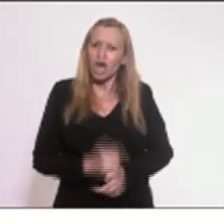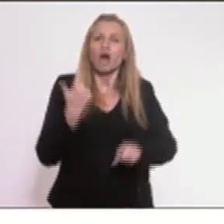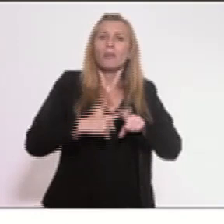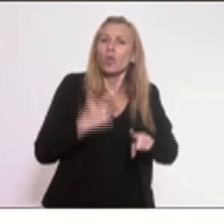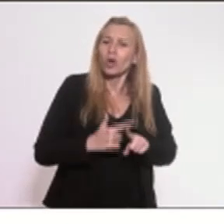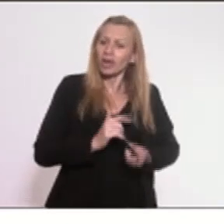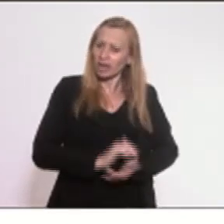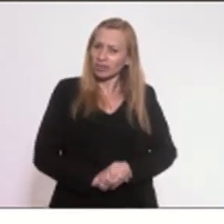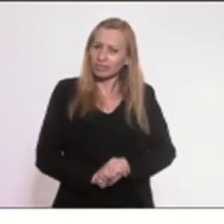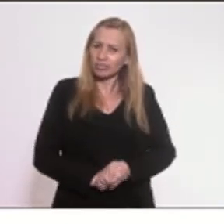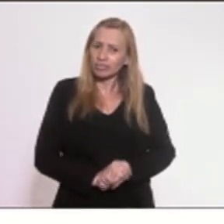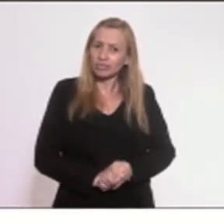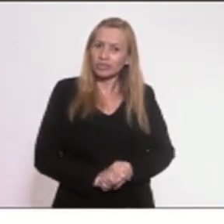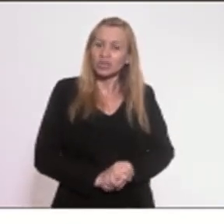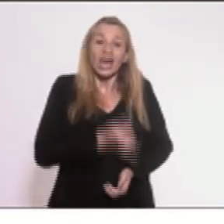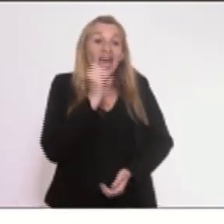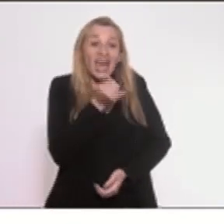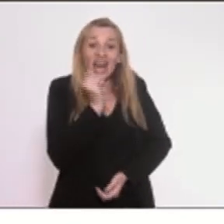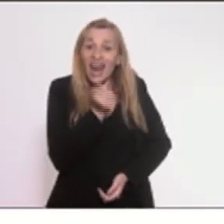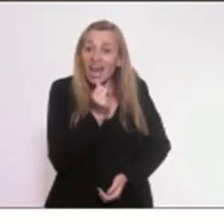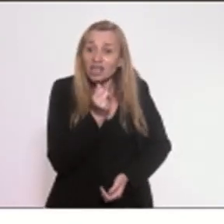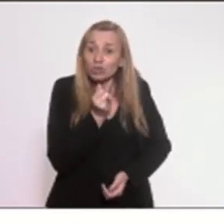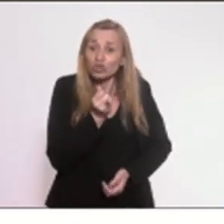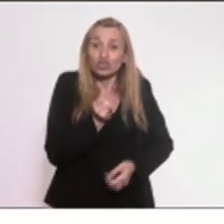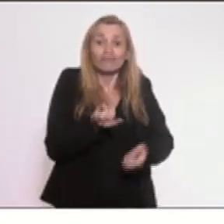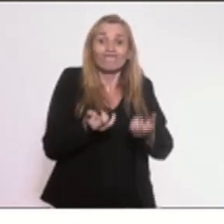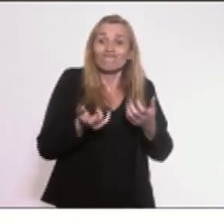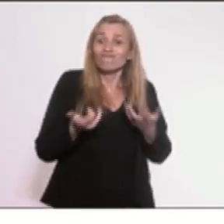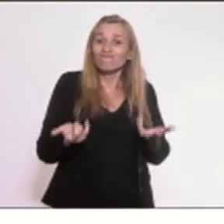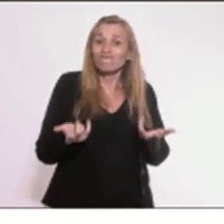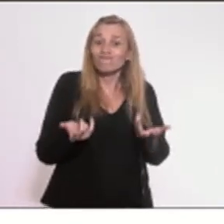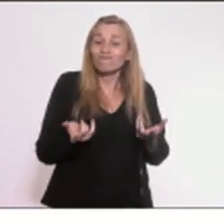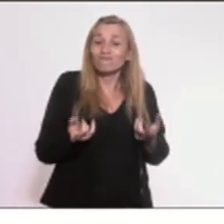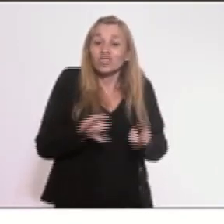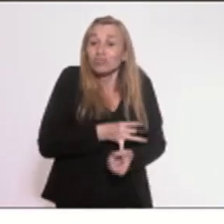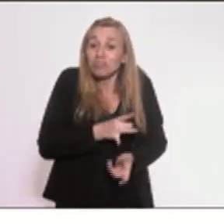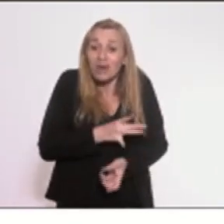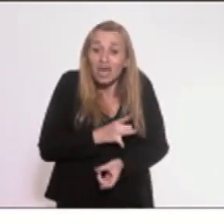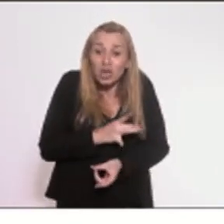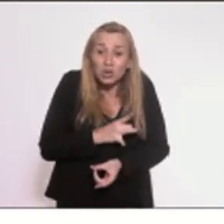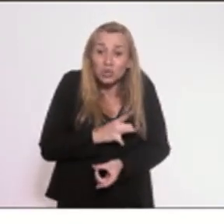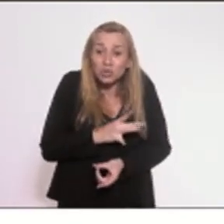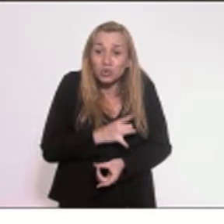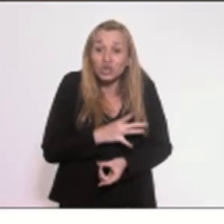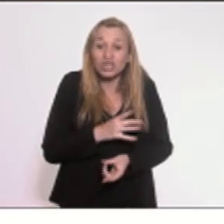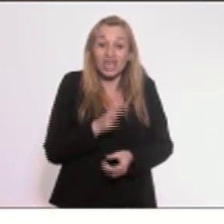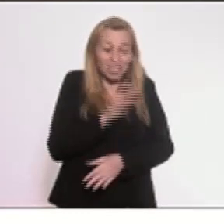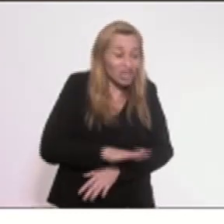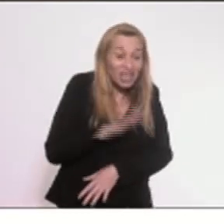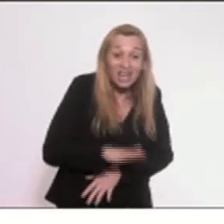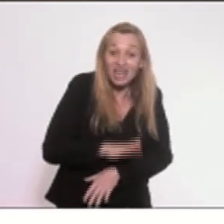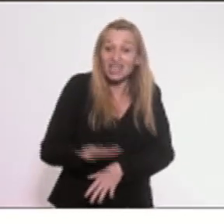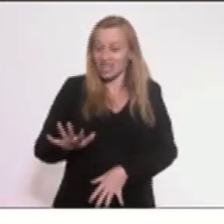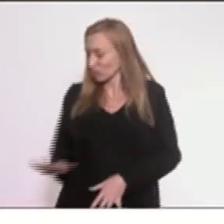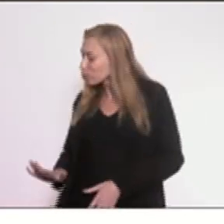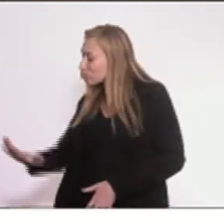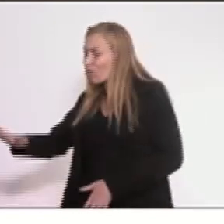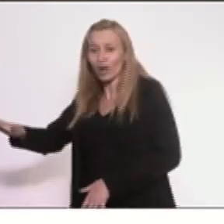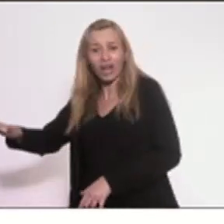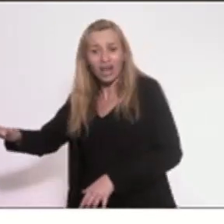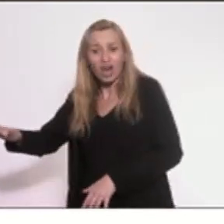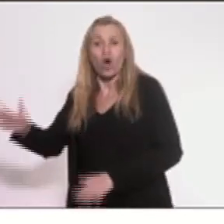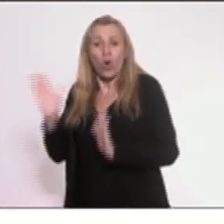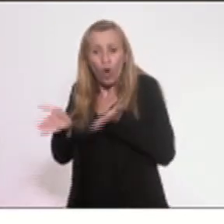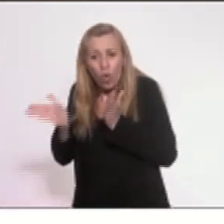de contas, são relatos de horror. Essas crianças, as pessoas que moram na favela e na periferia